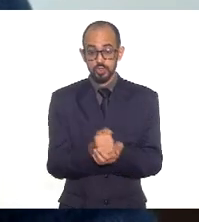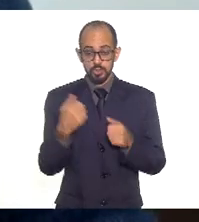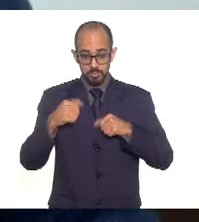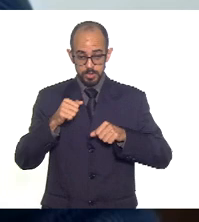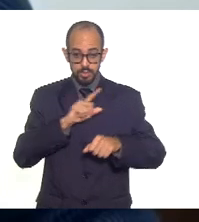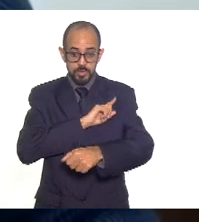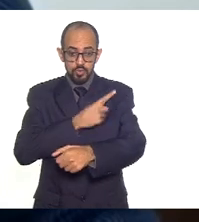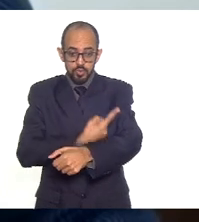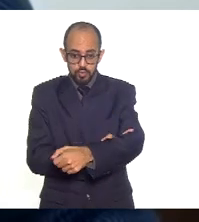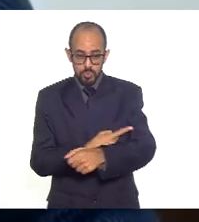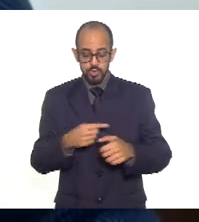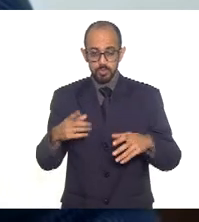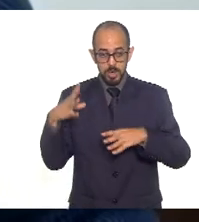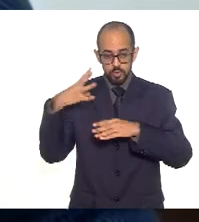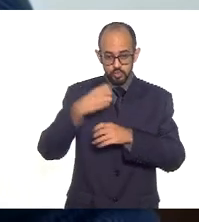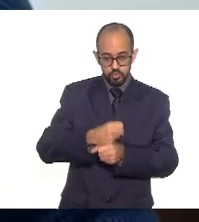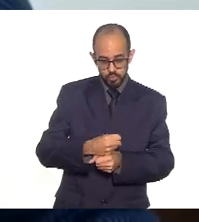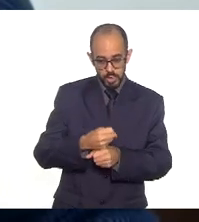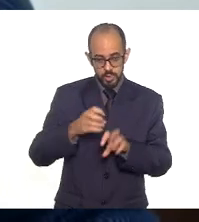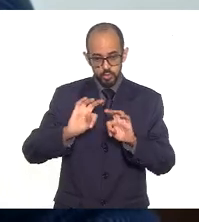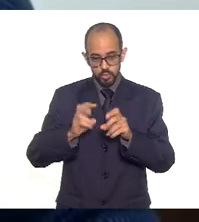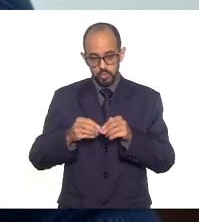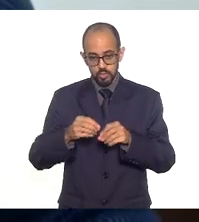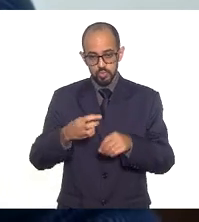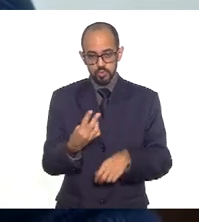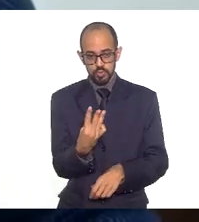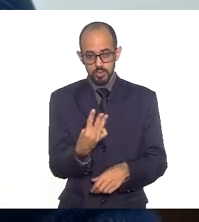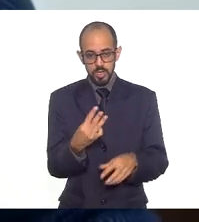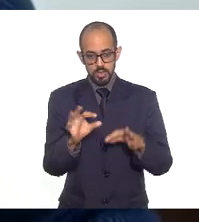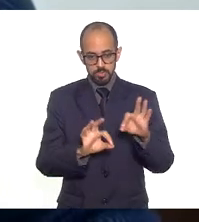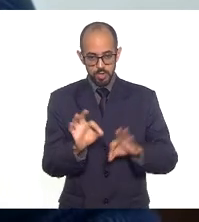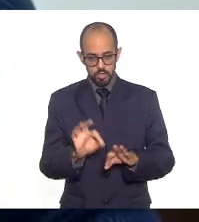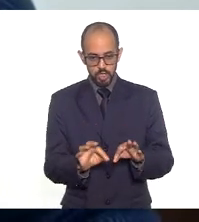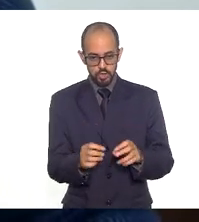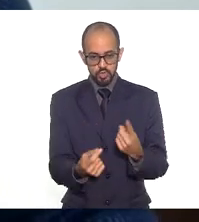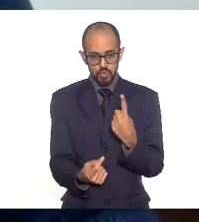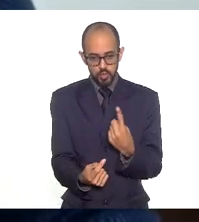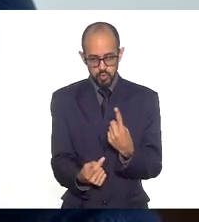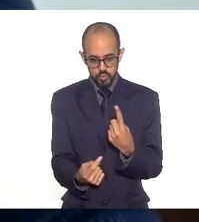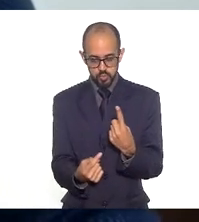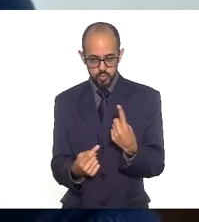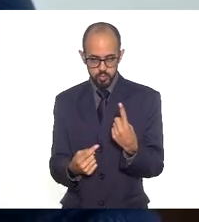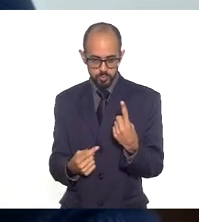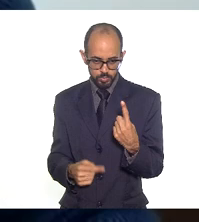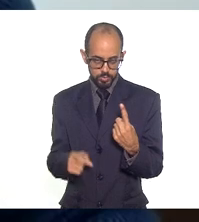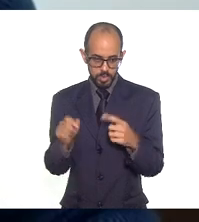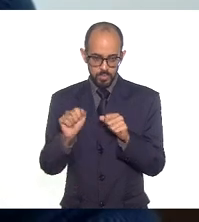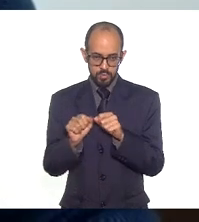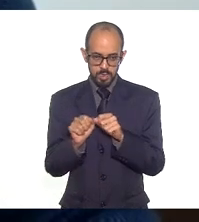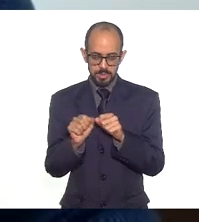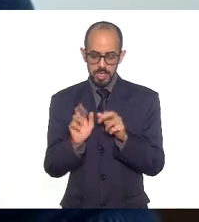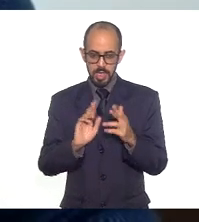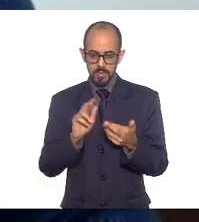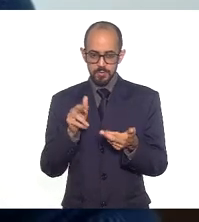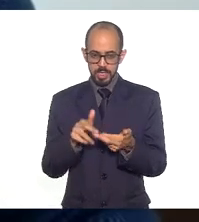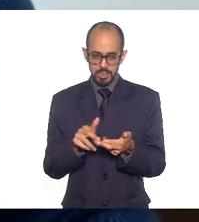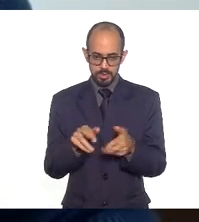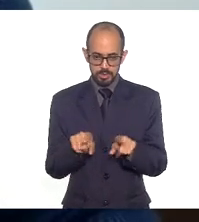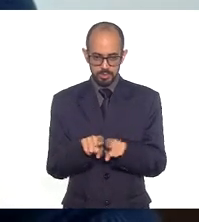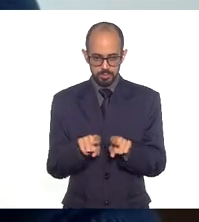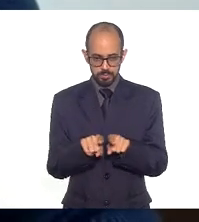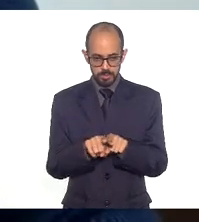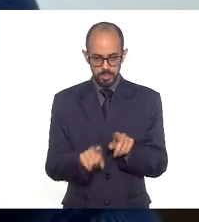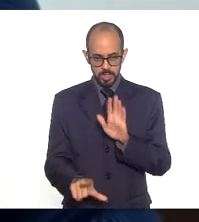esses três projetos do Rodrigo, né, em um só. Eu acho que isso é possível fazendo referência à